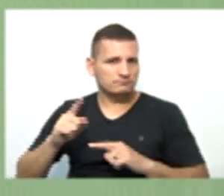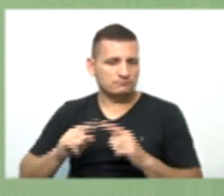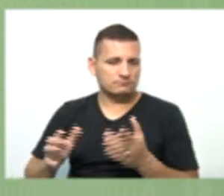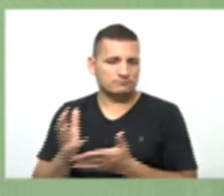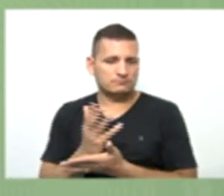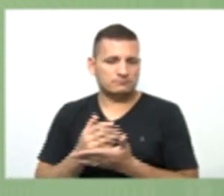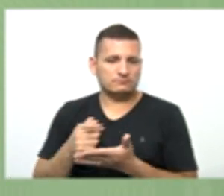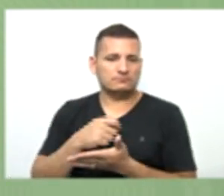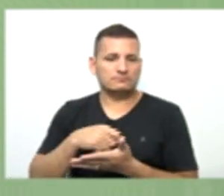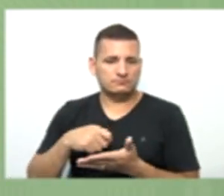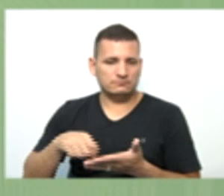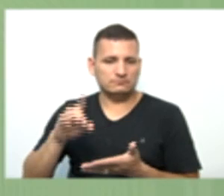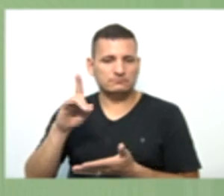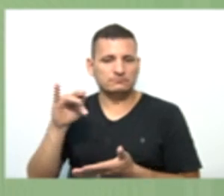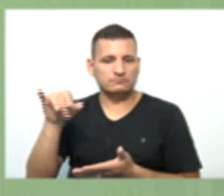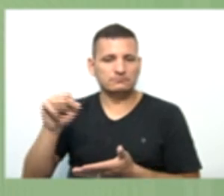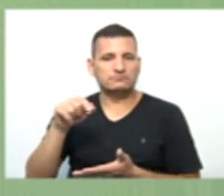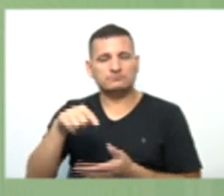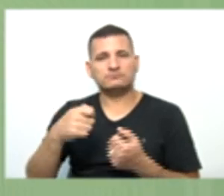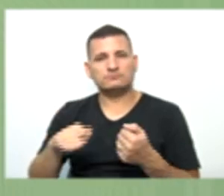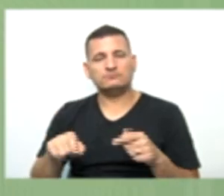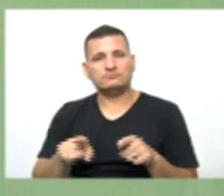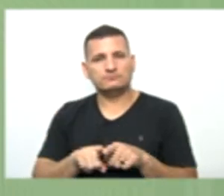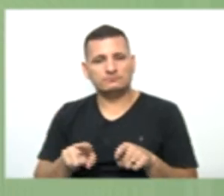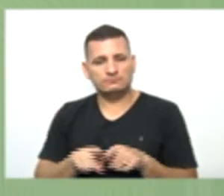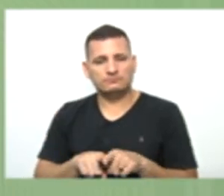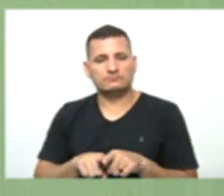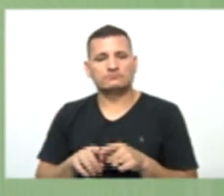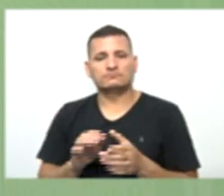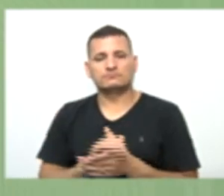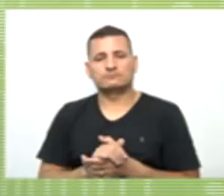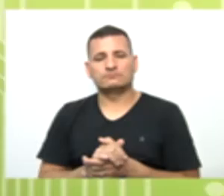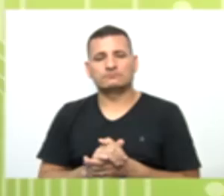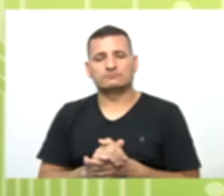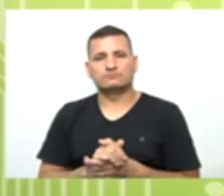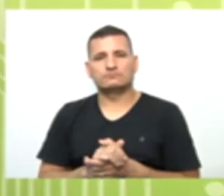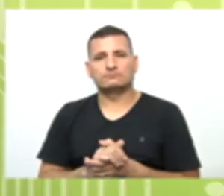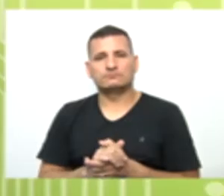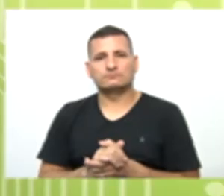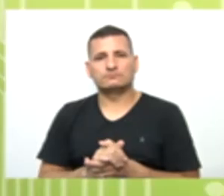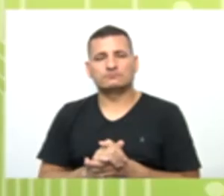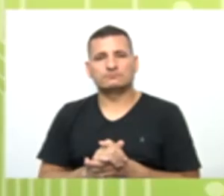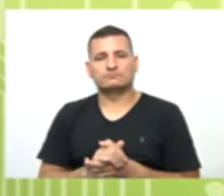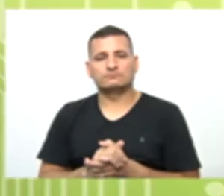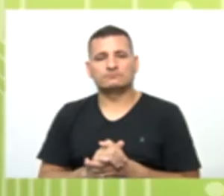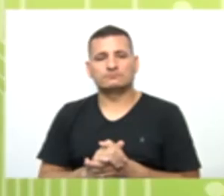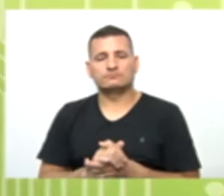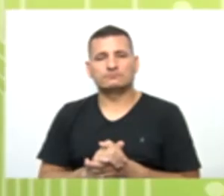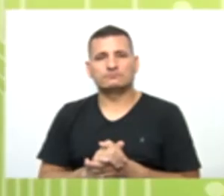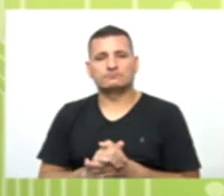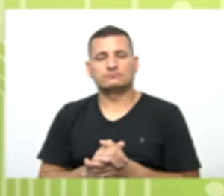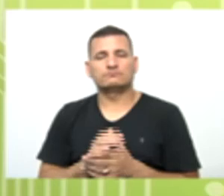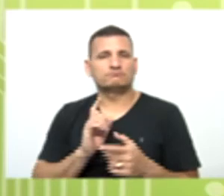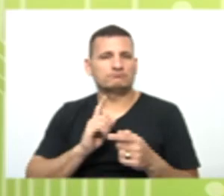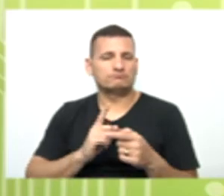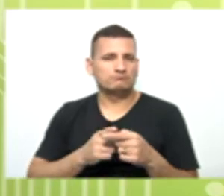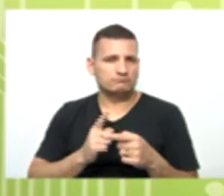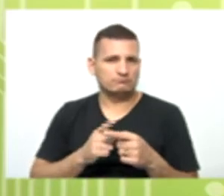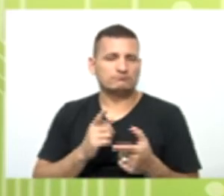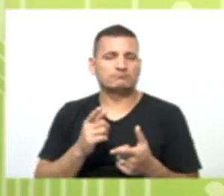e precisa de uma fundamentação. No caso dos instrumentos de pesquisa, nós citamos